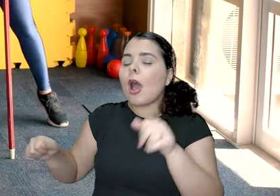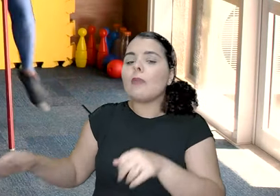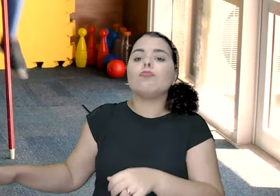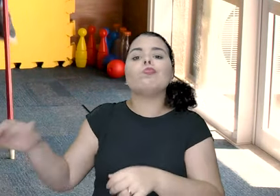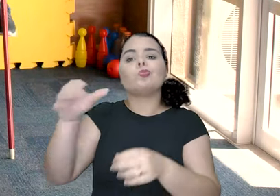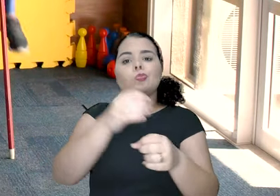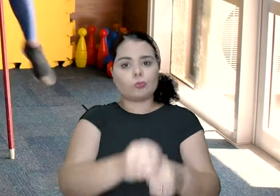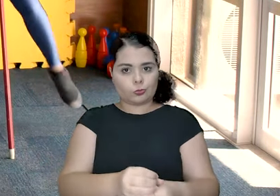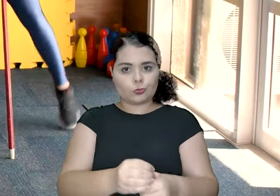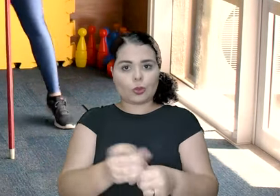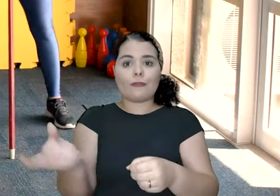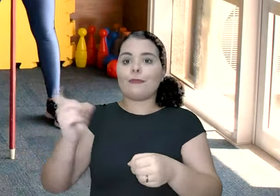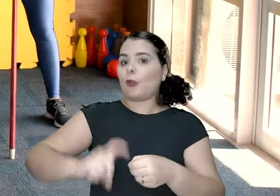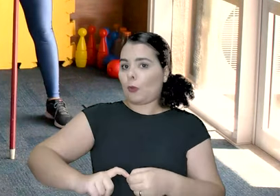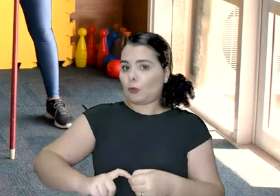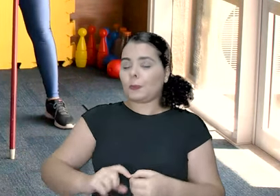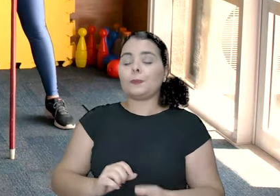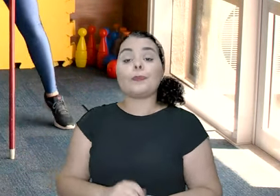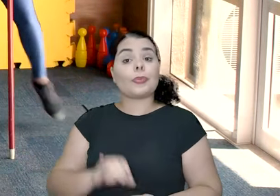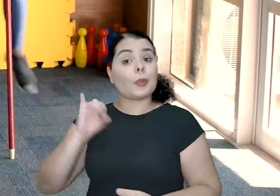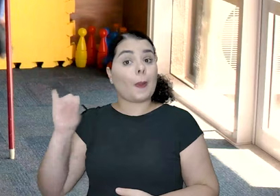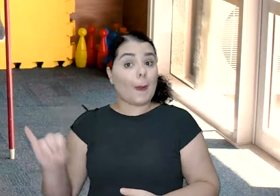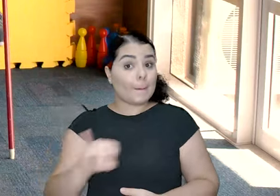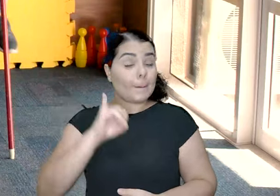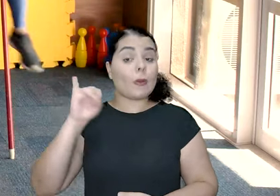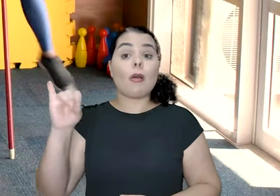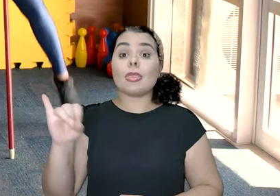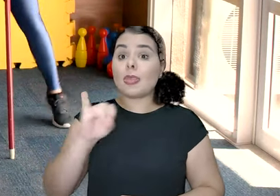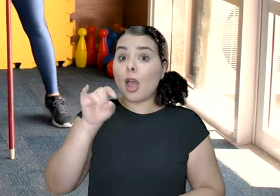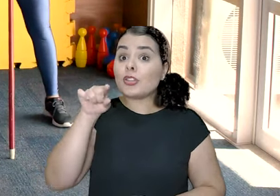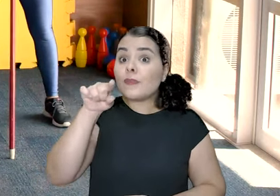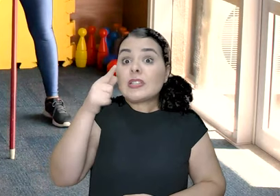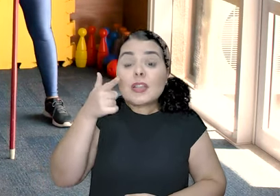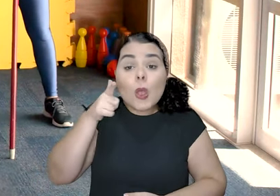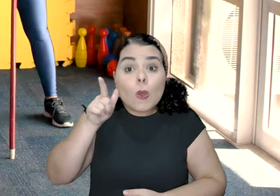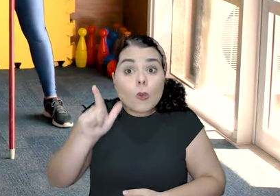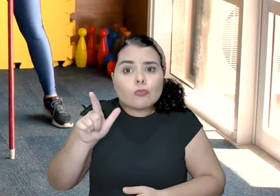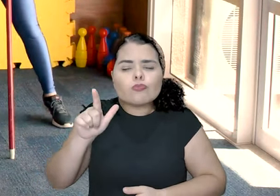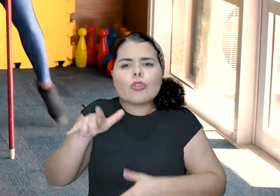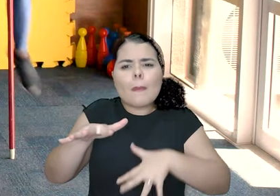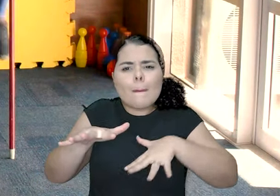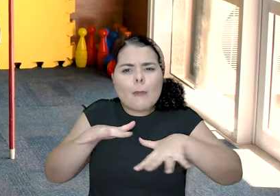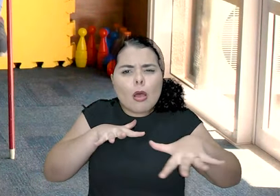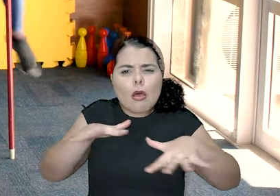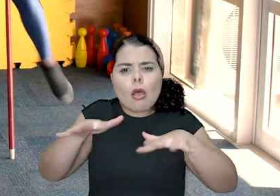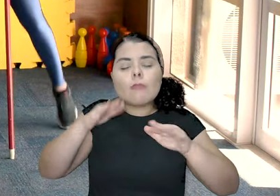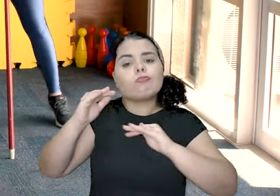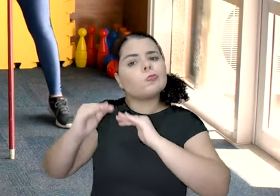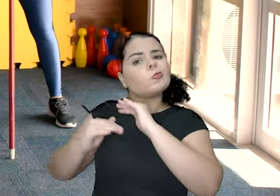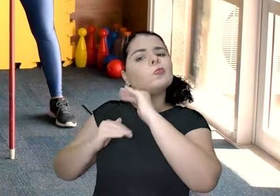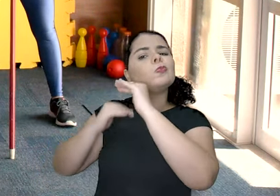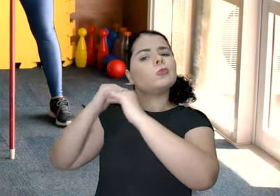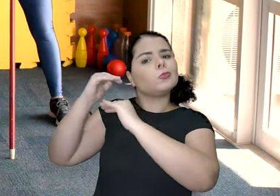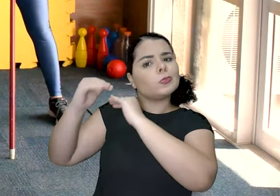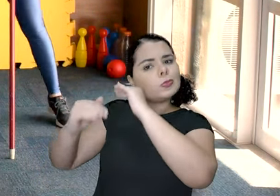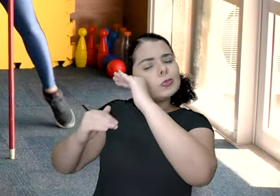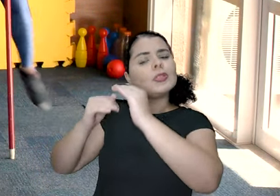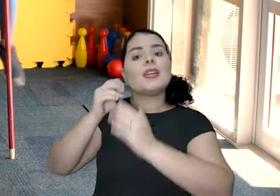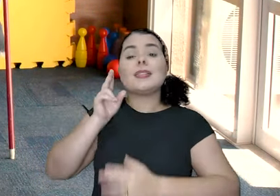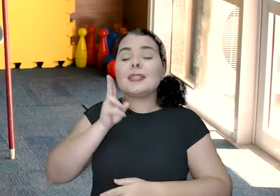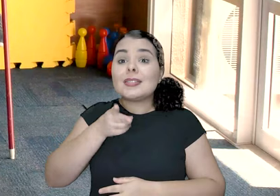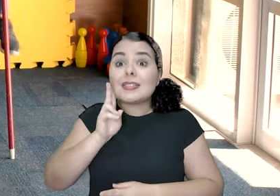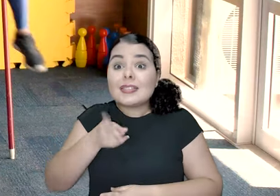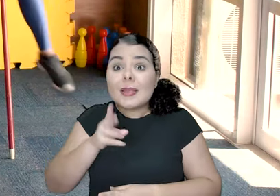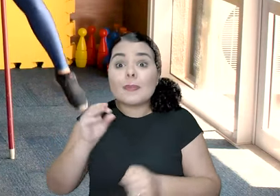aí. O importante é você construir o seu movimento e fazer o